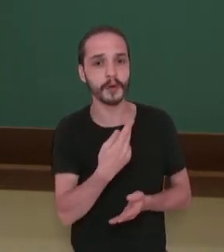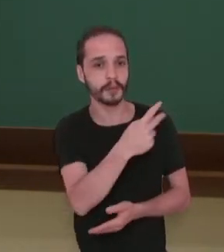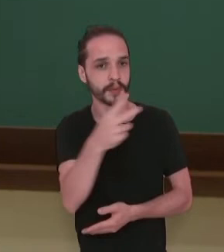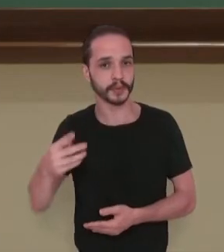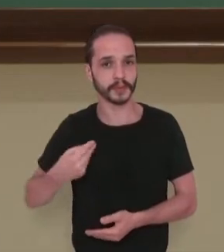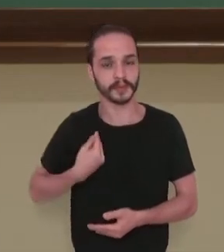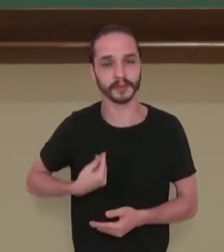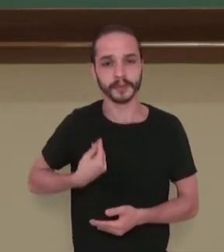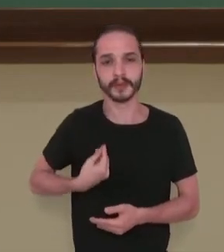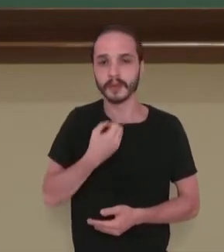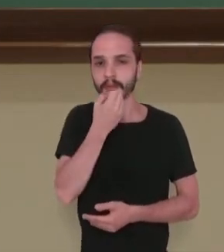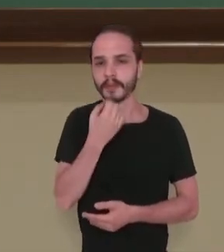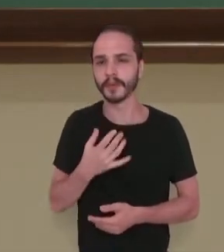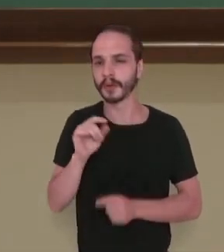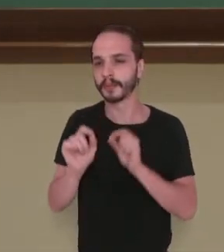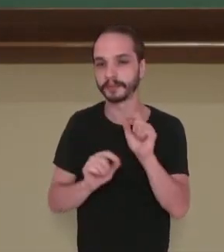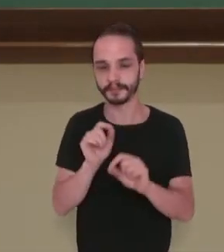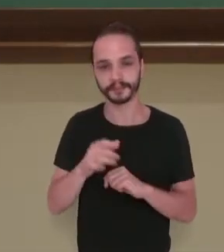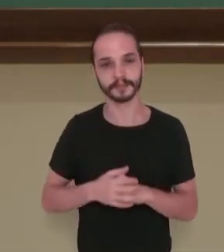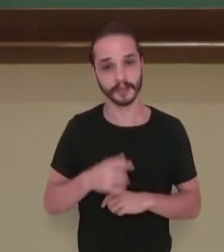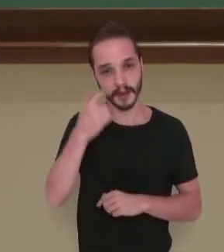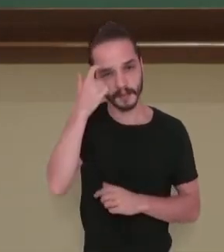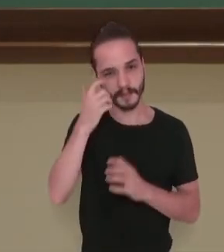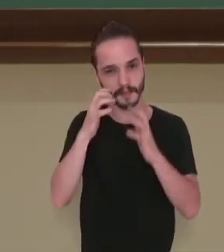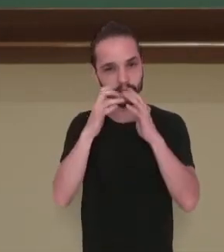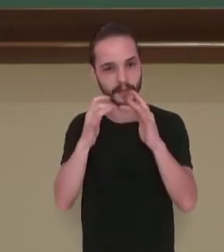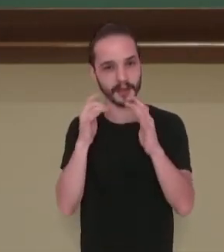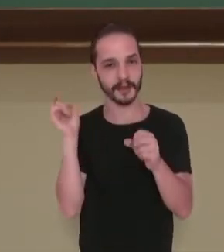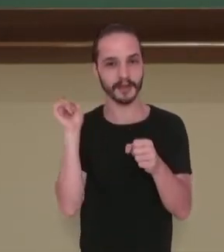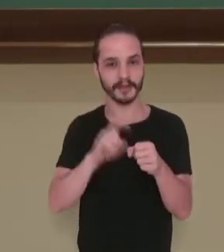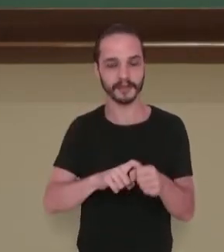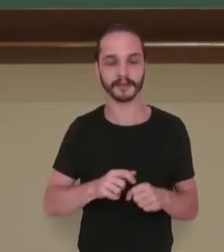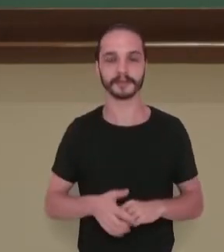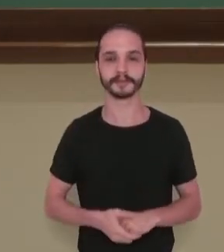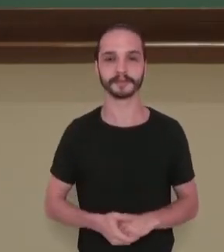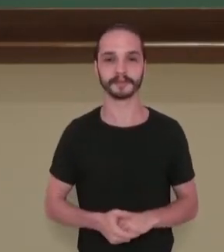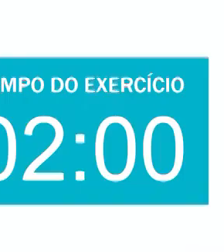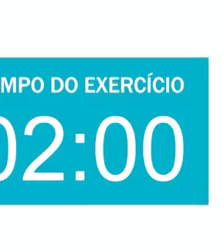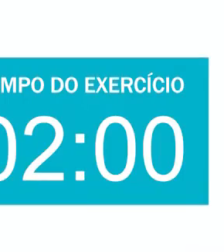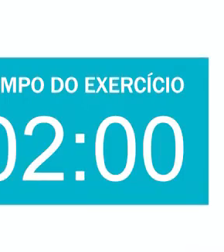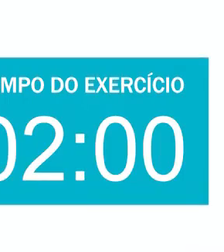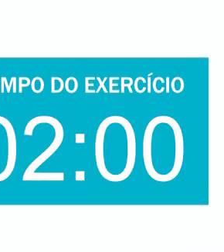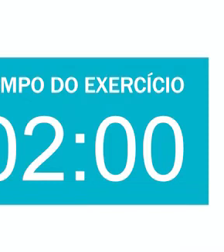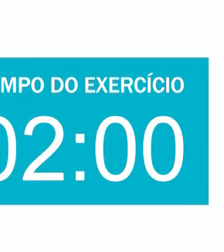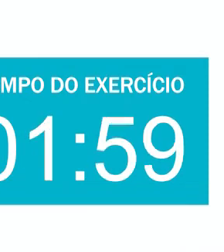vida? Pensem, respondam e nós já voltamos.